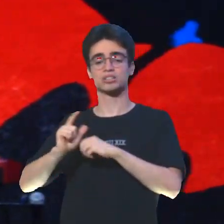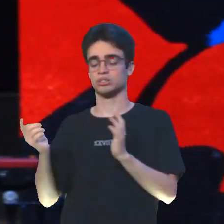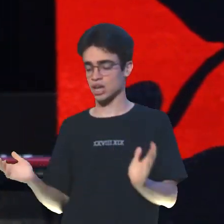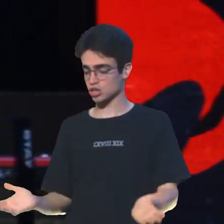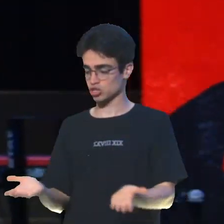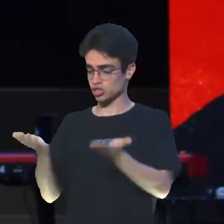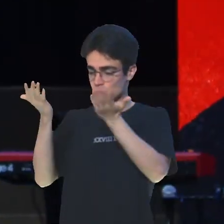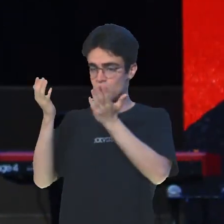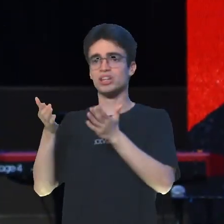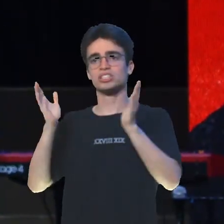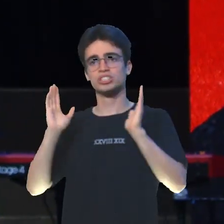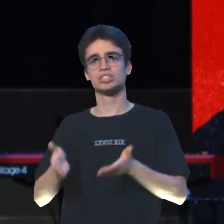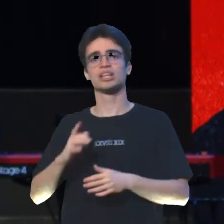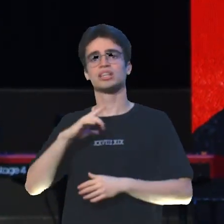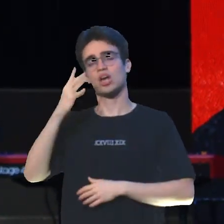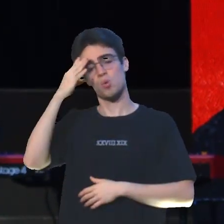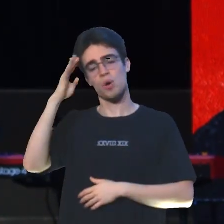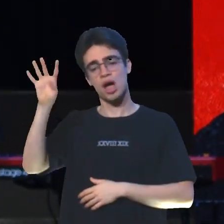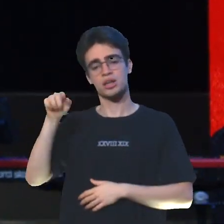4 dias morto,